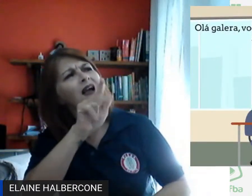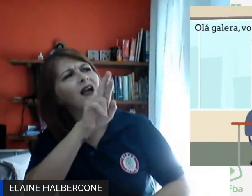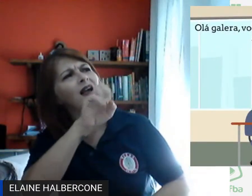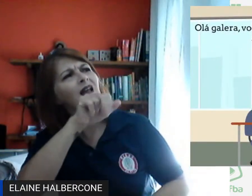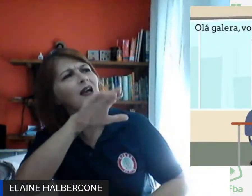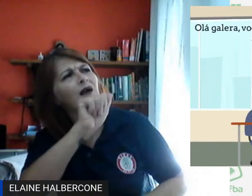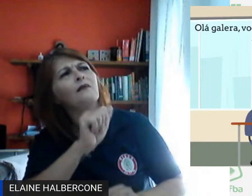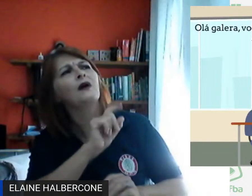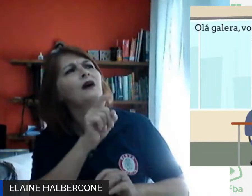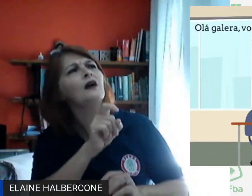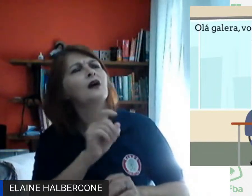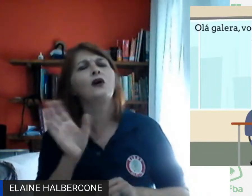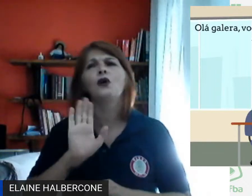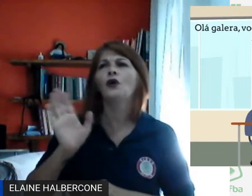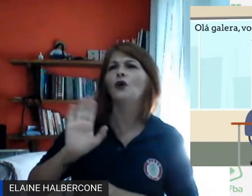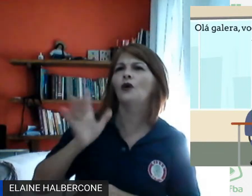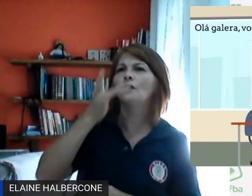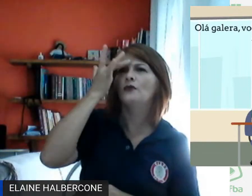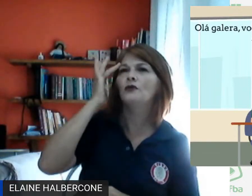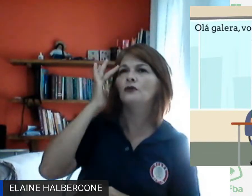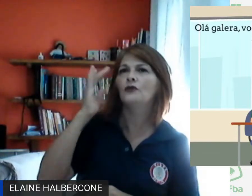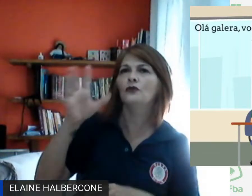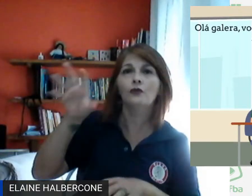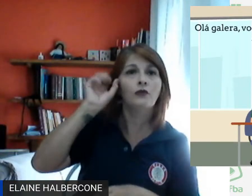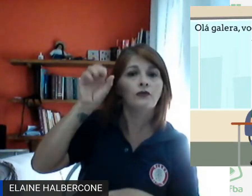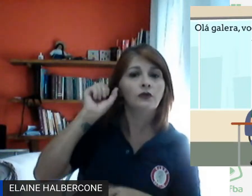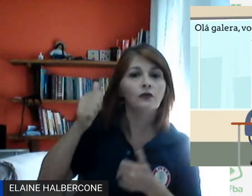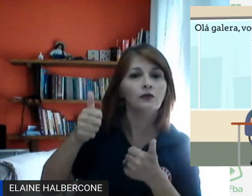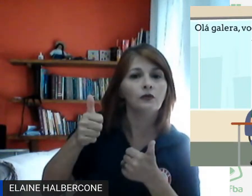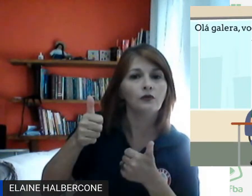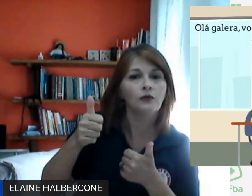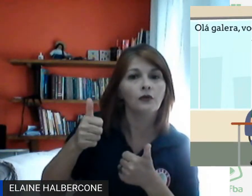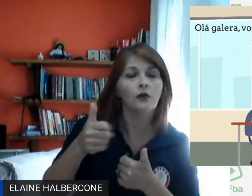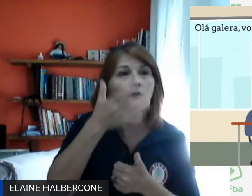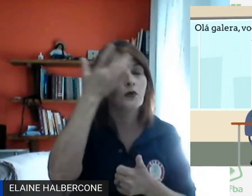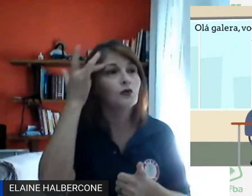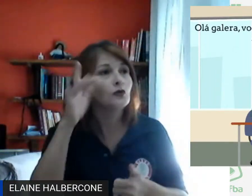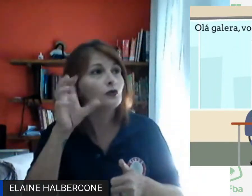Olá, galera. Vocês estão me ouvindo? Tem alguém aí me ouvindo?